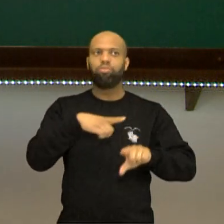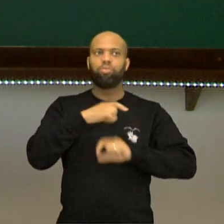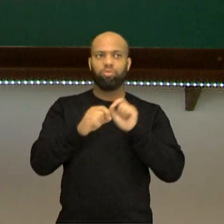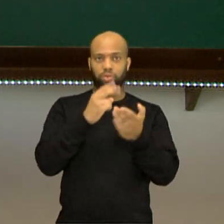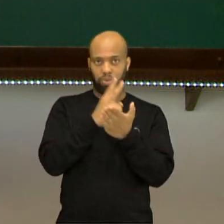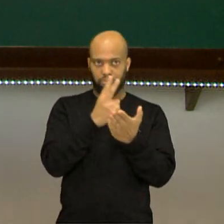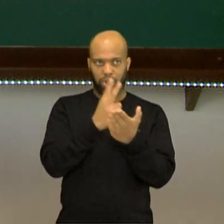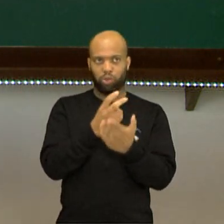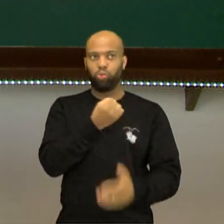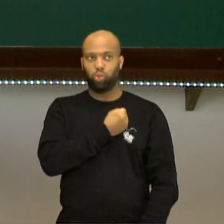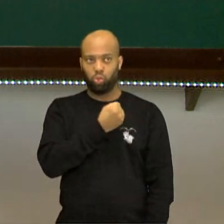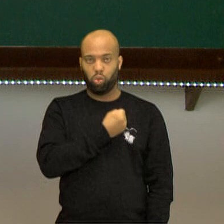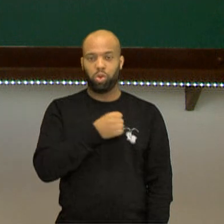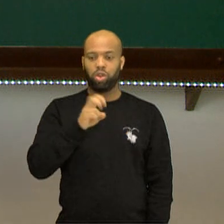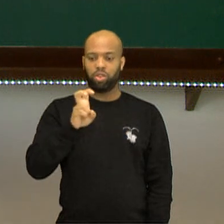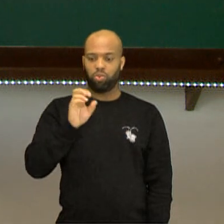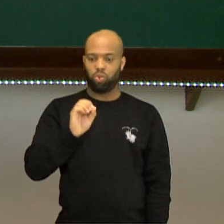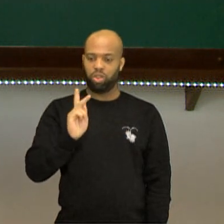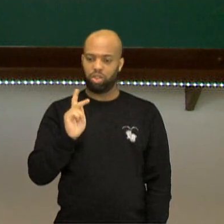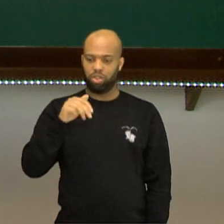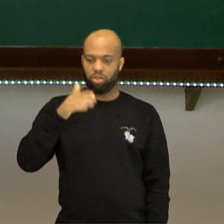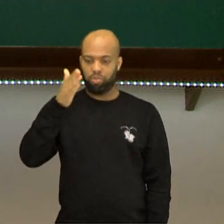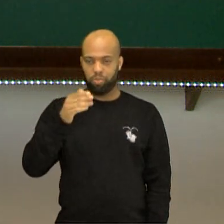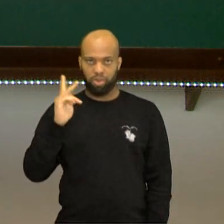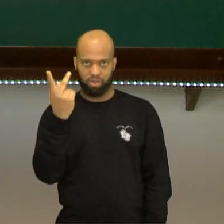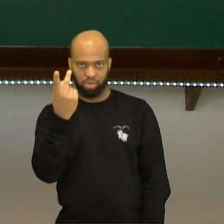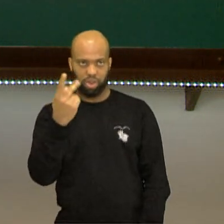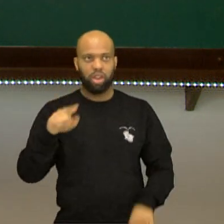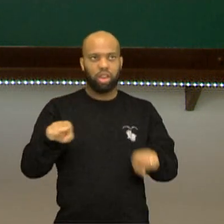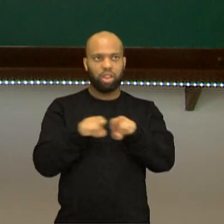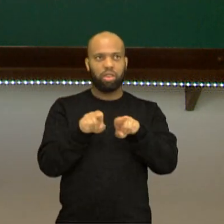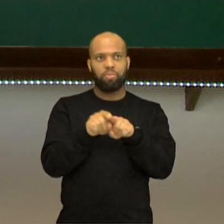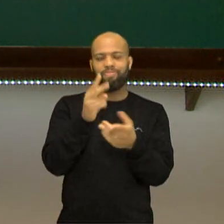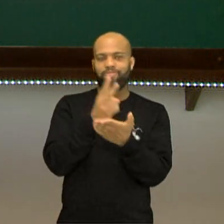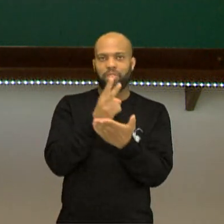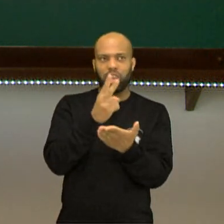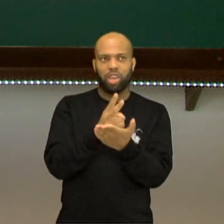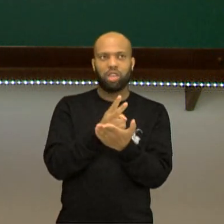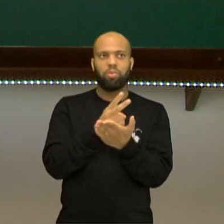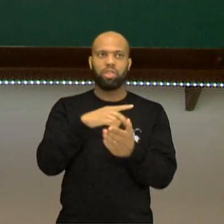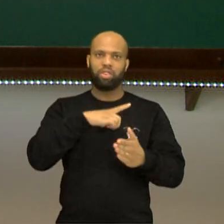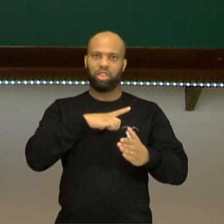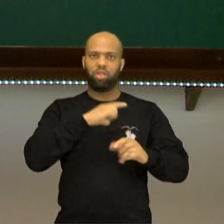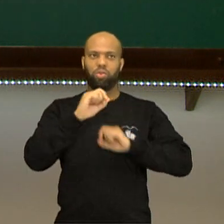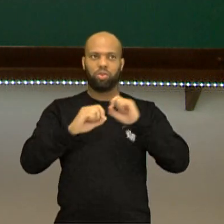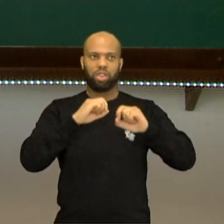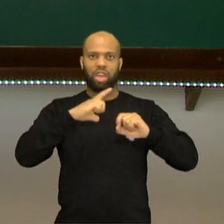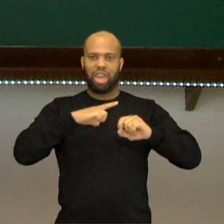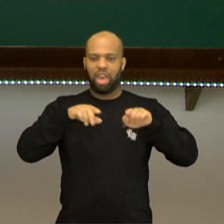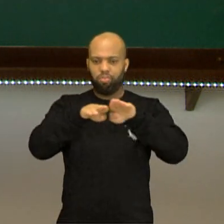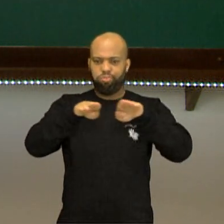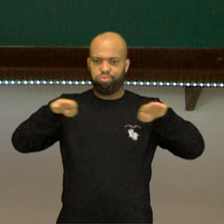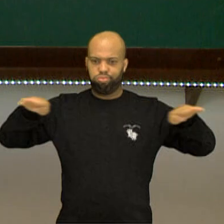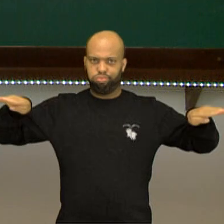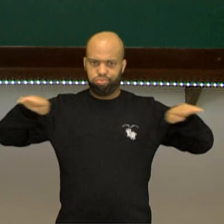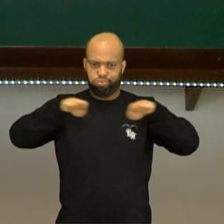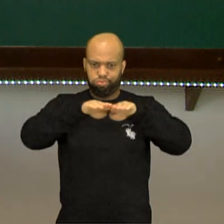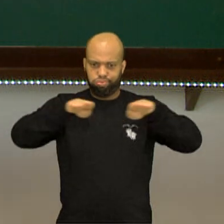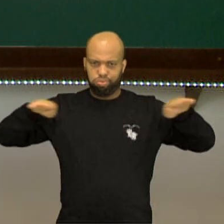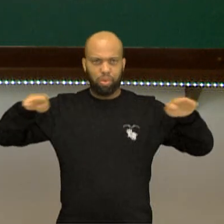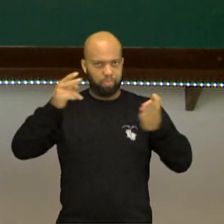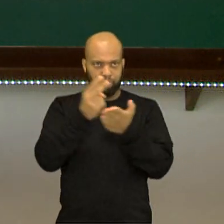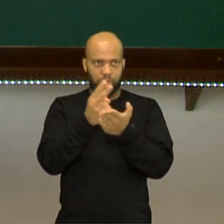mesmo módulo, ou seja, 50 km por hora. Eles têm a mesma direção, porque as estradas estão ali paralelas nesse caso,